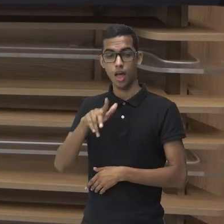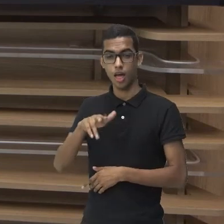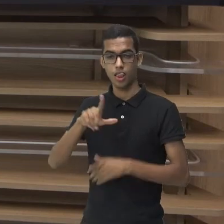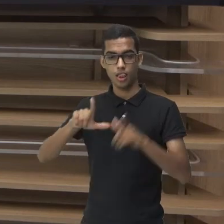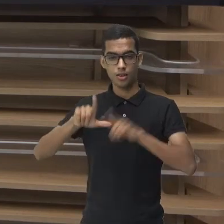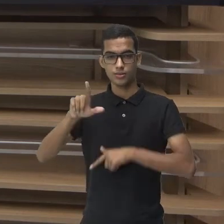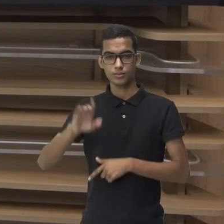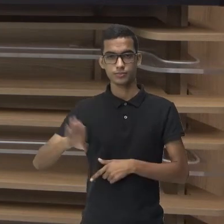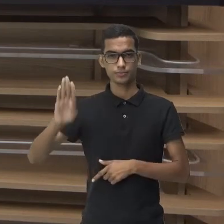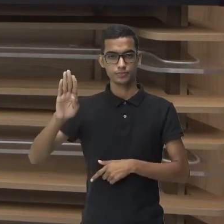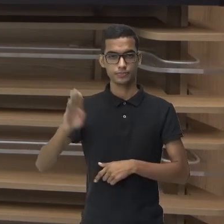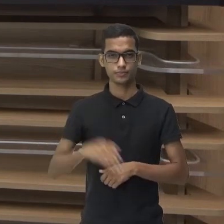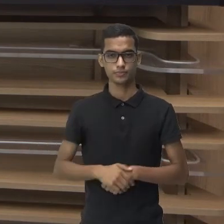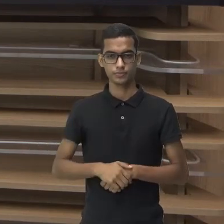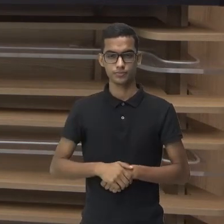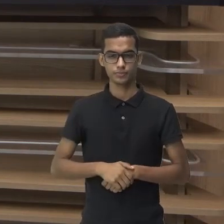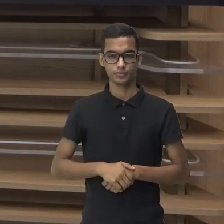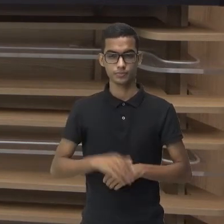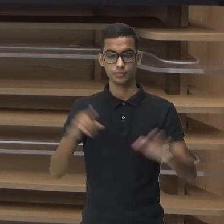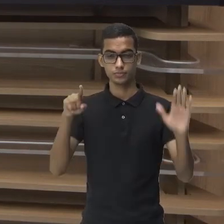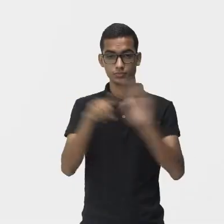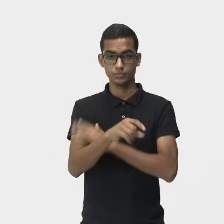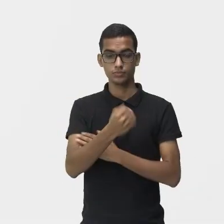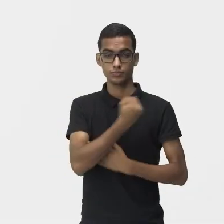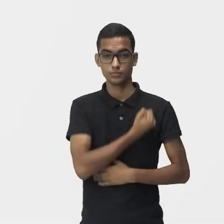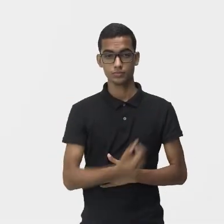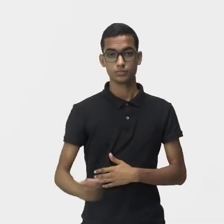nossa segunda questão.